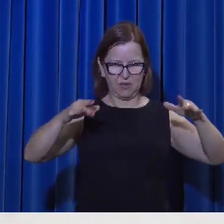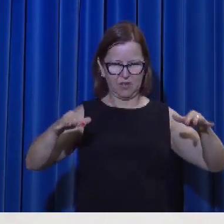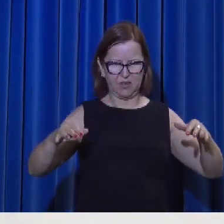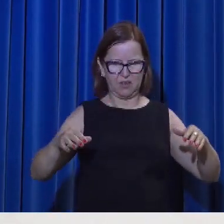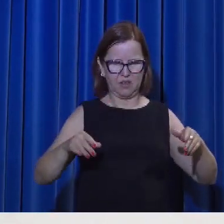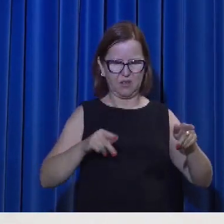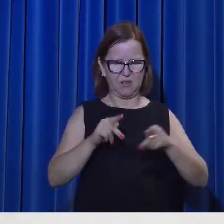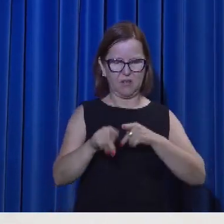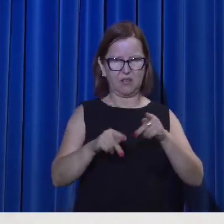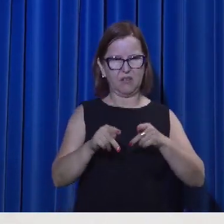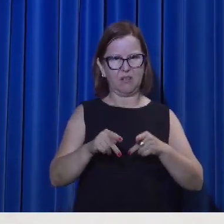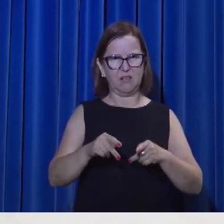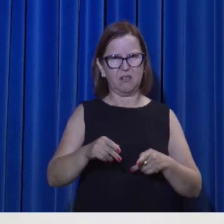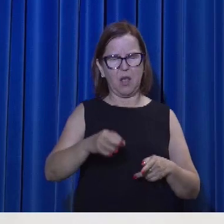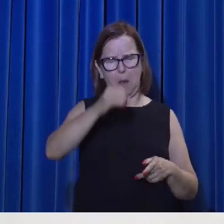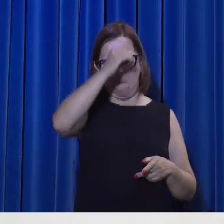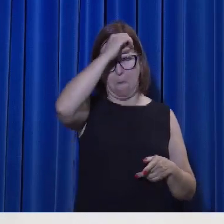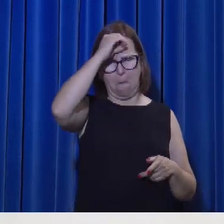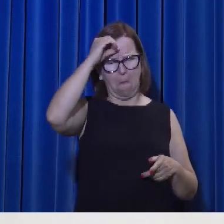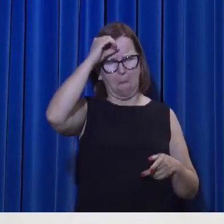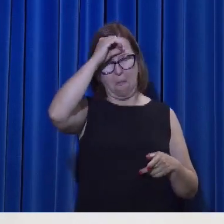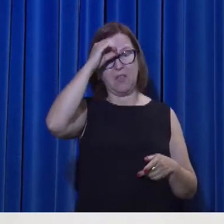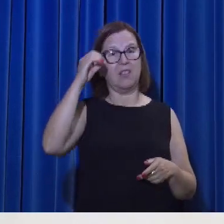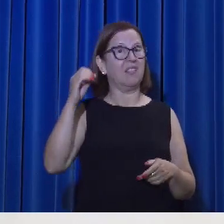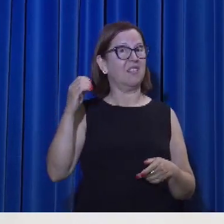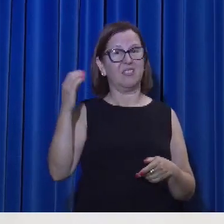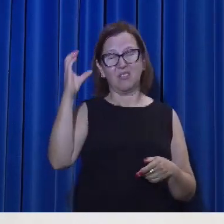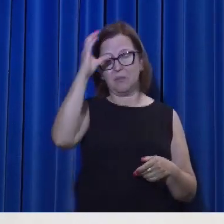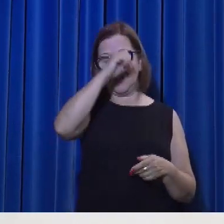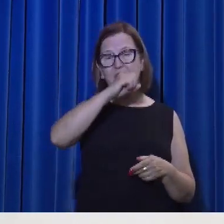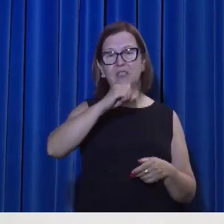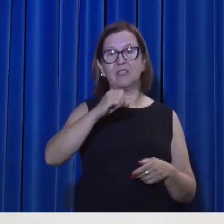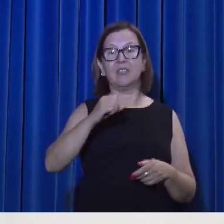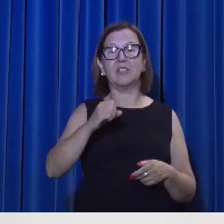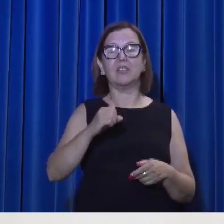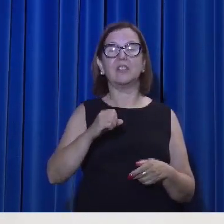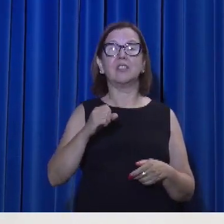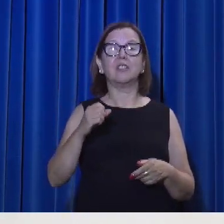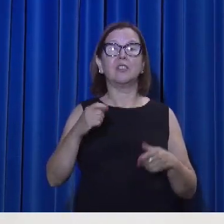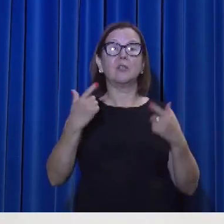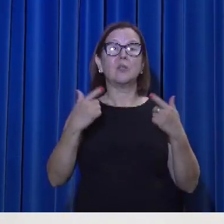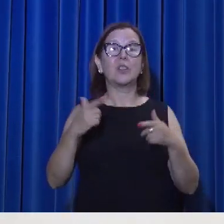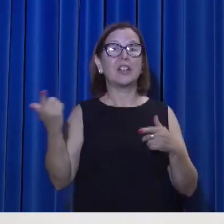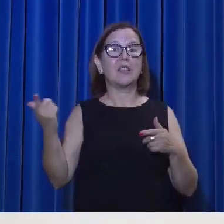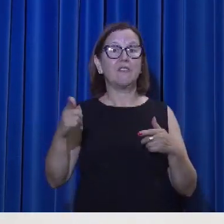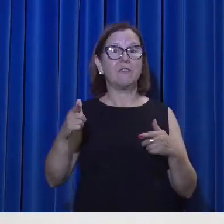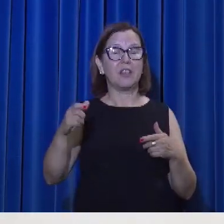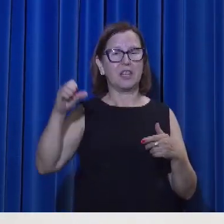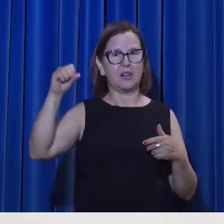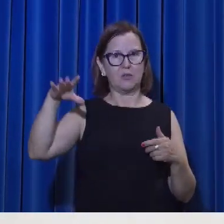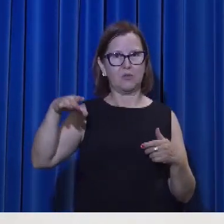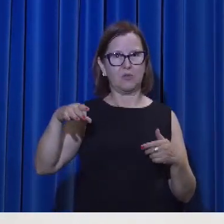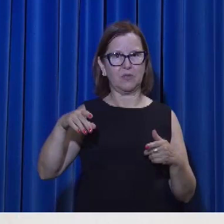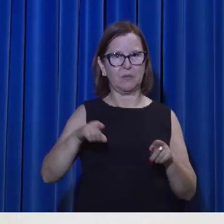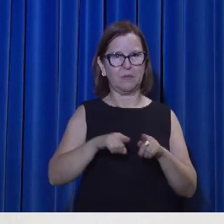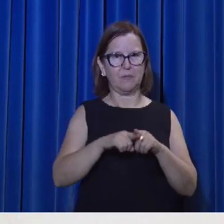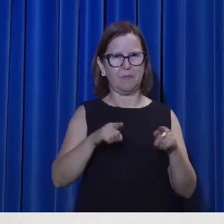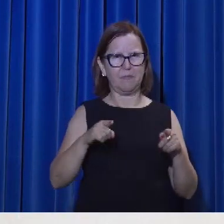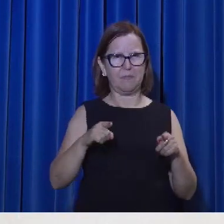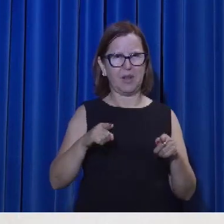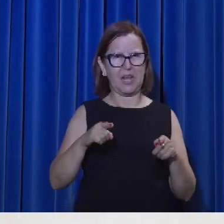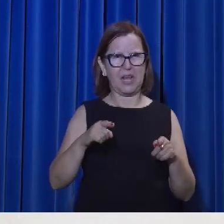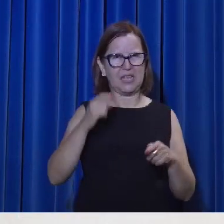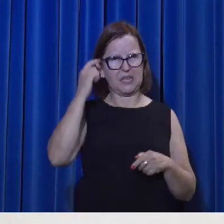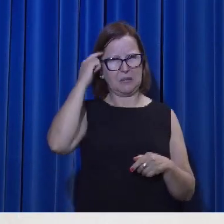não compreendem de onde essa luz procede, mas são levados por imaginações tolas e perversas à loucura absoluta.